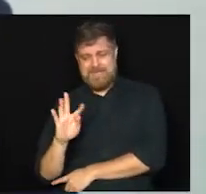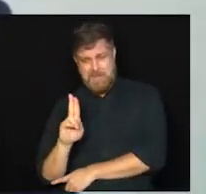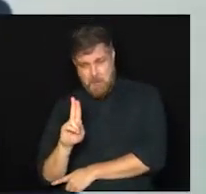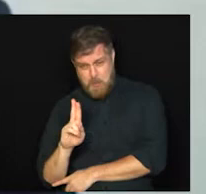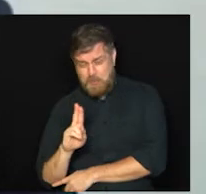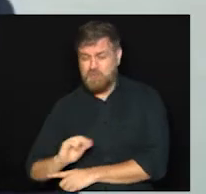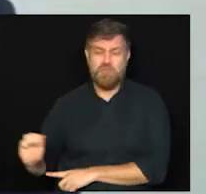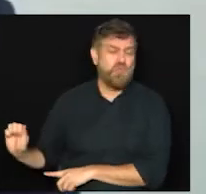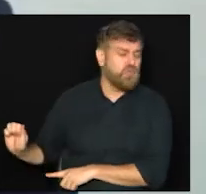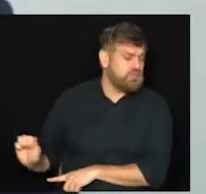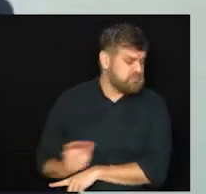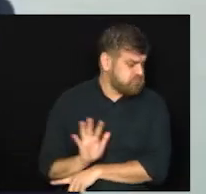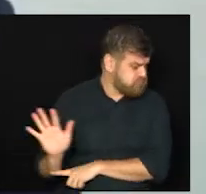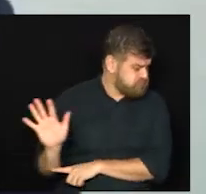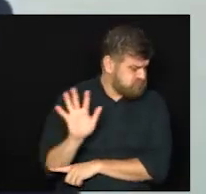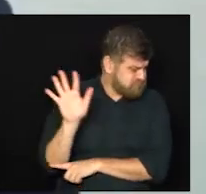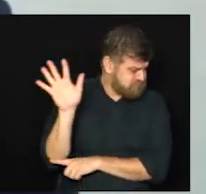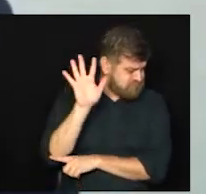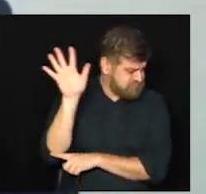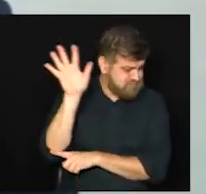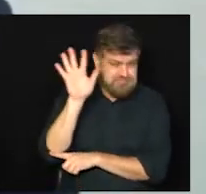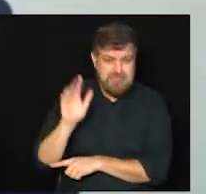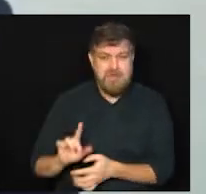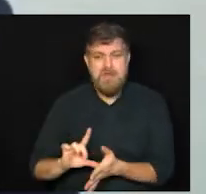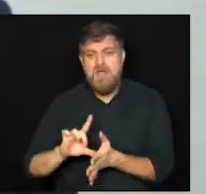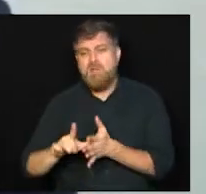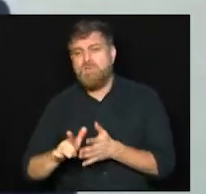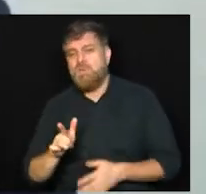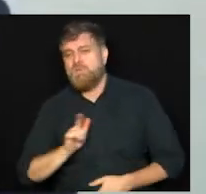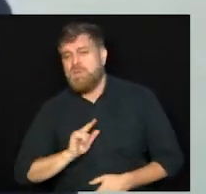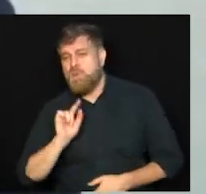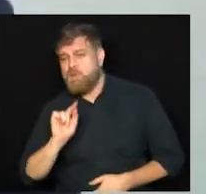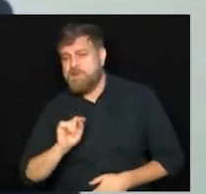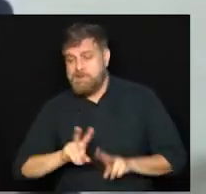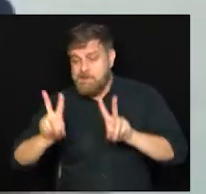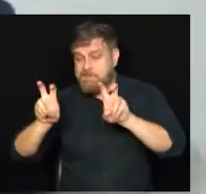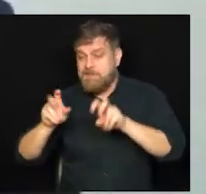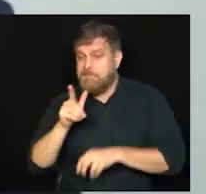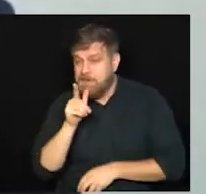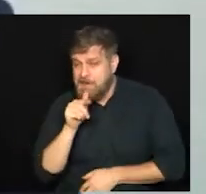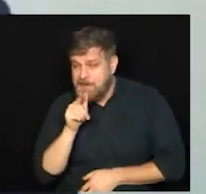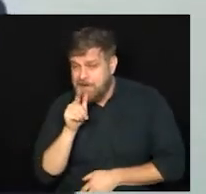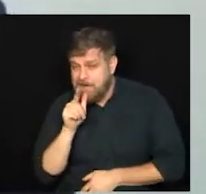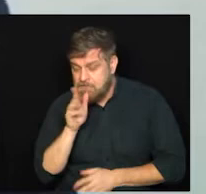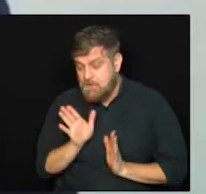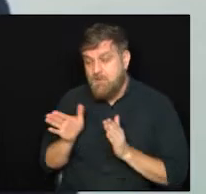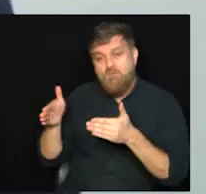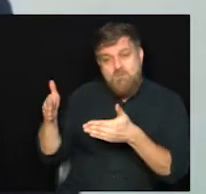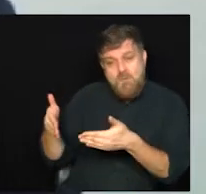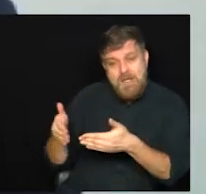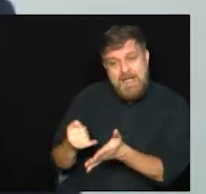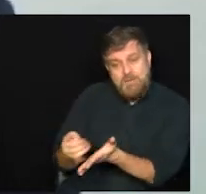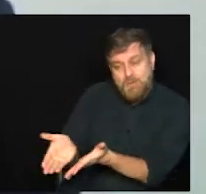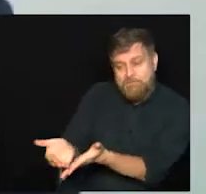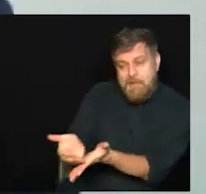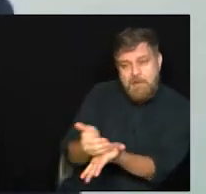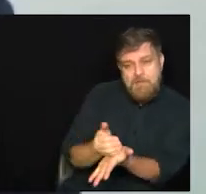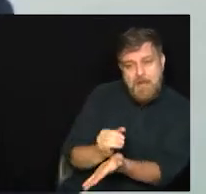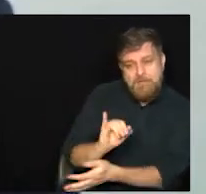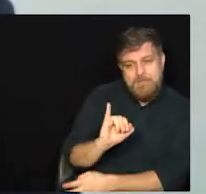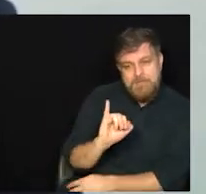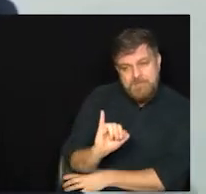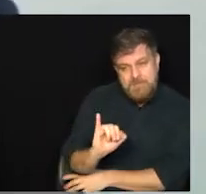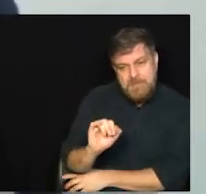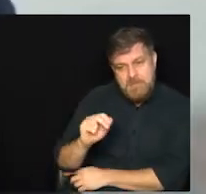realidade. E depois tem o assunto da água. Mas eu queria falar um pouco do IPTU. Então,